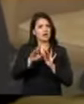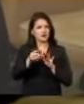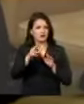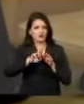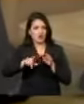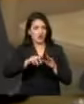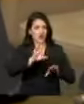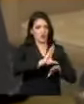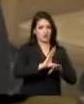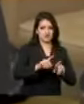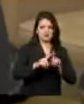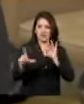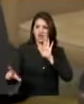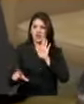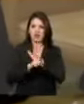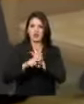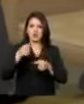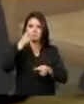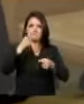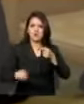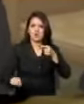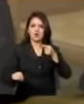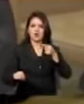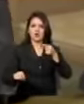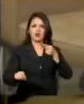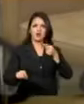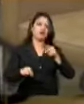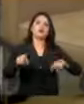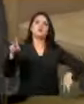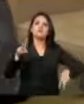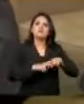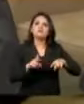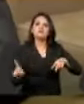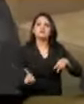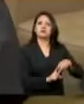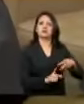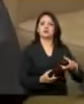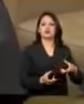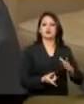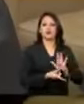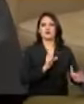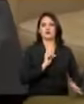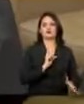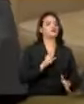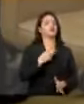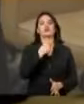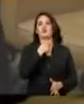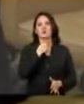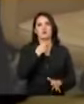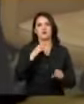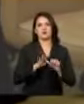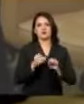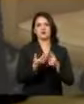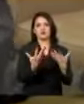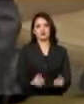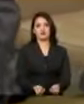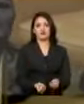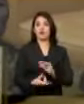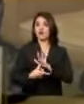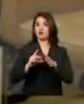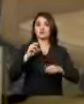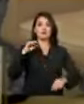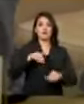vedasse a execução antecipada da pena, não poderia o Supremo permiti-la. Votavam dessa